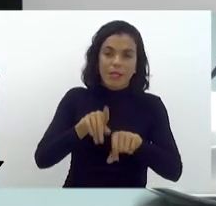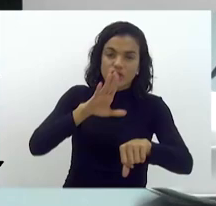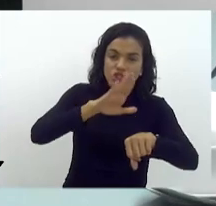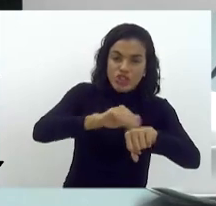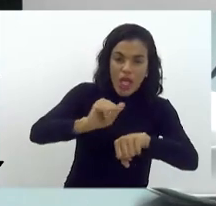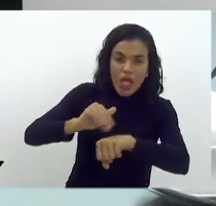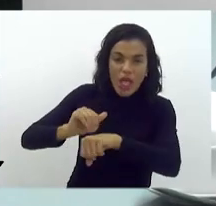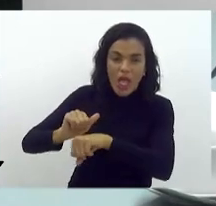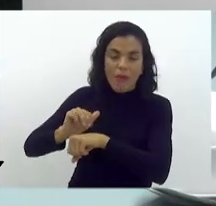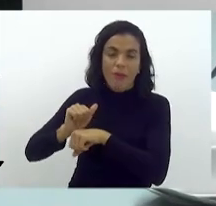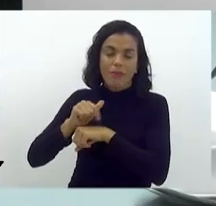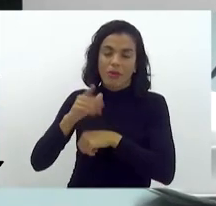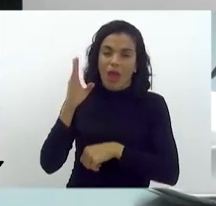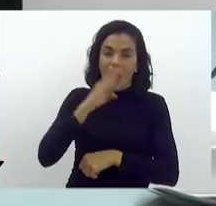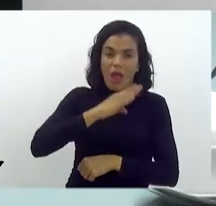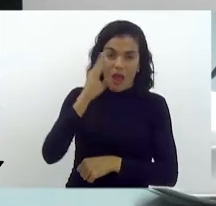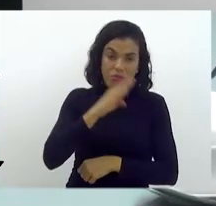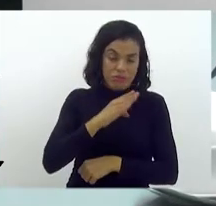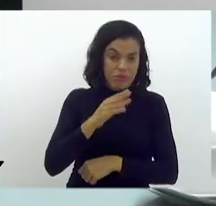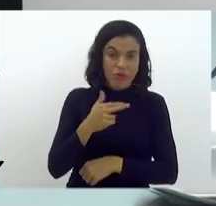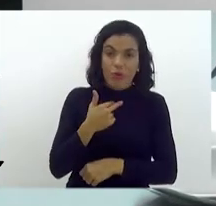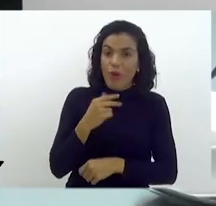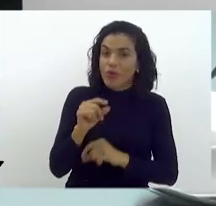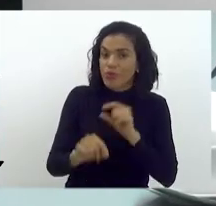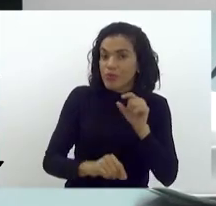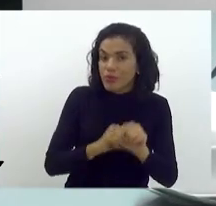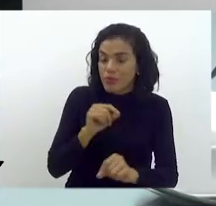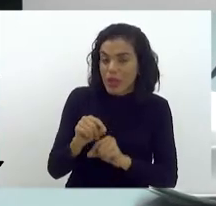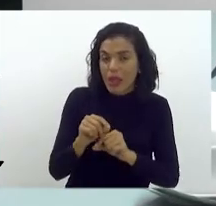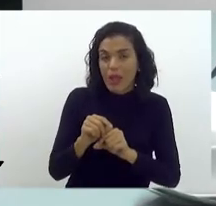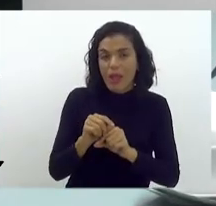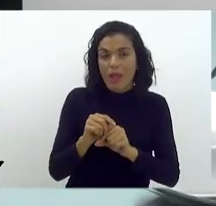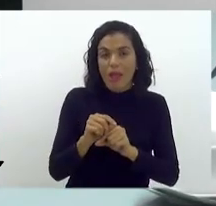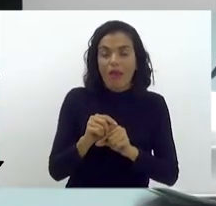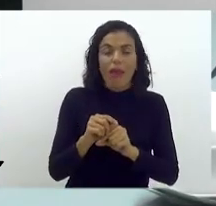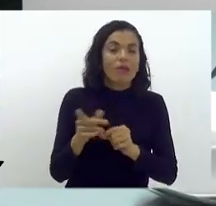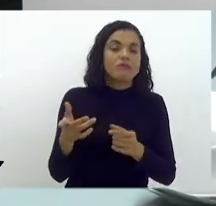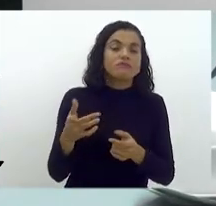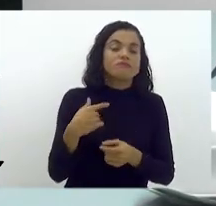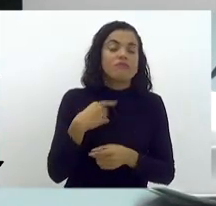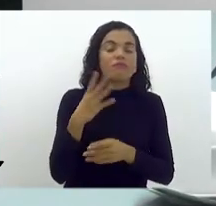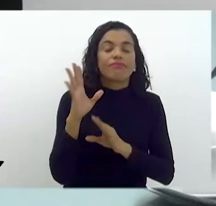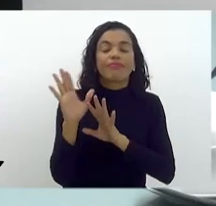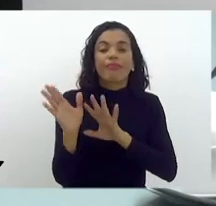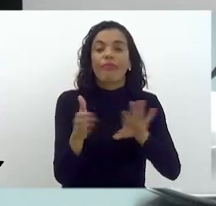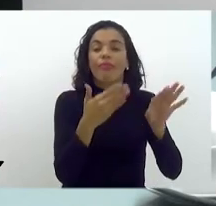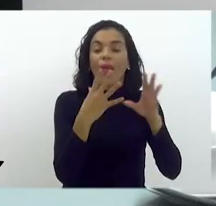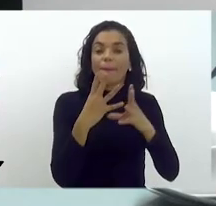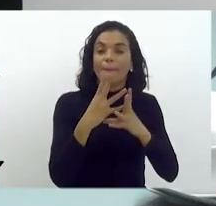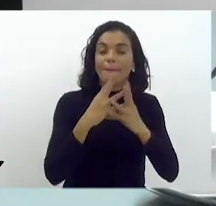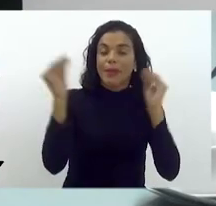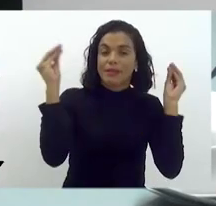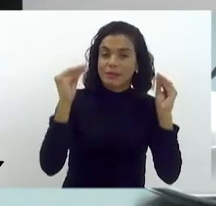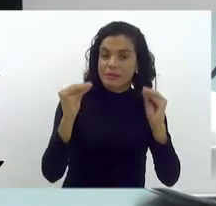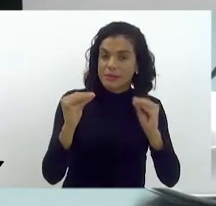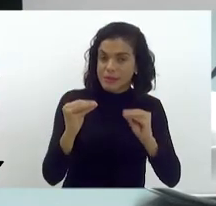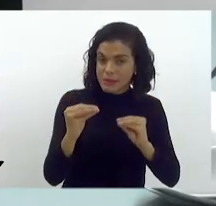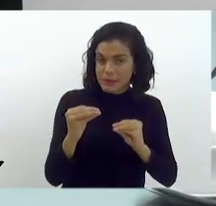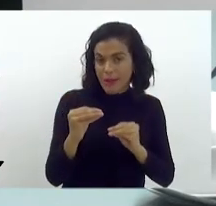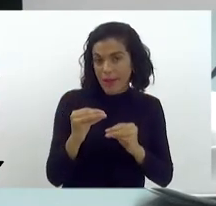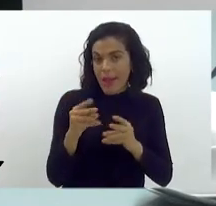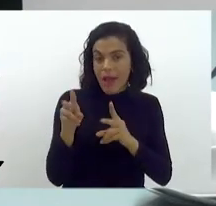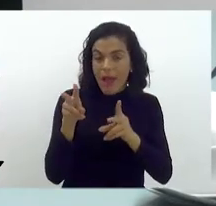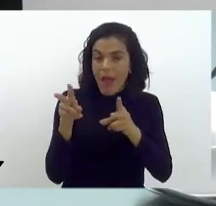percebe que não pode deixar passar essa oportunidade de continuar trabalhando na perspectiva de gênero